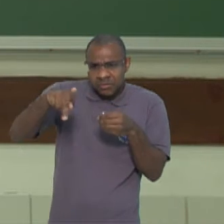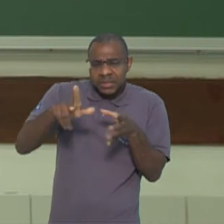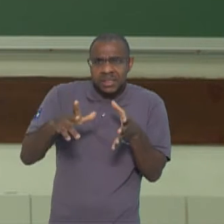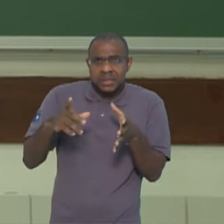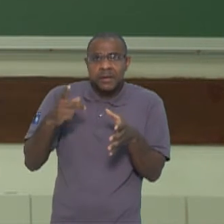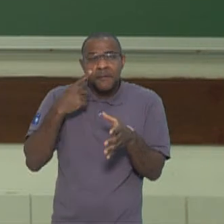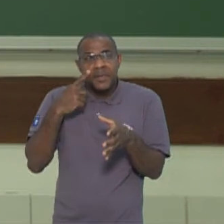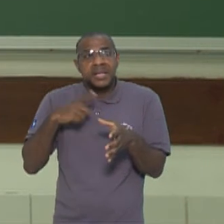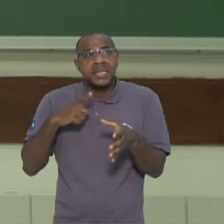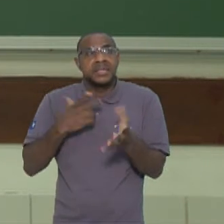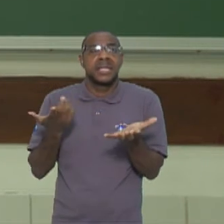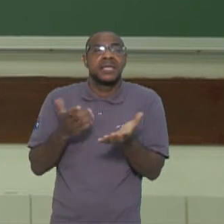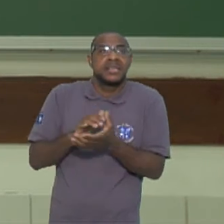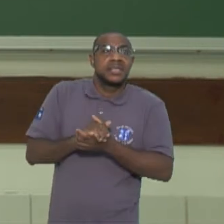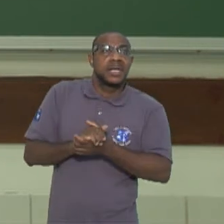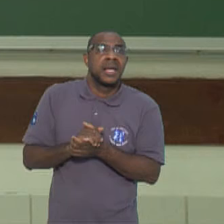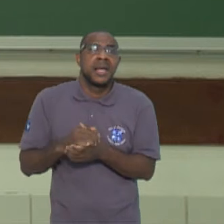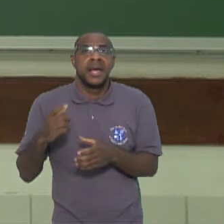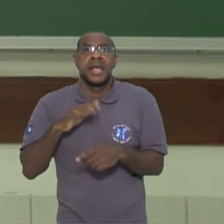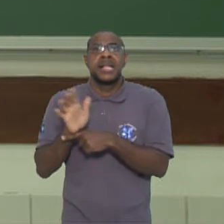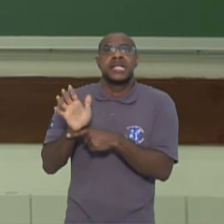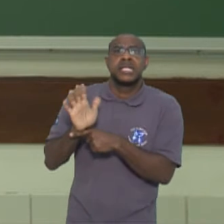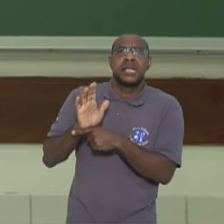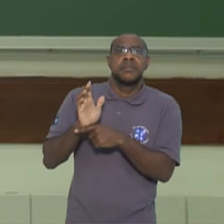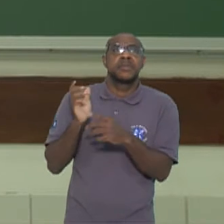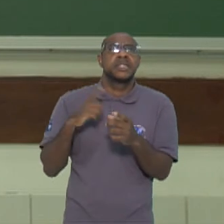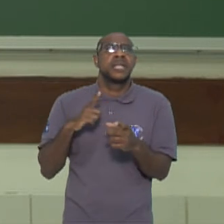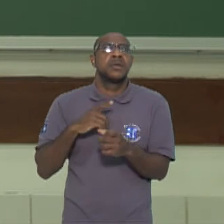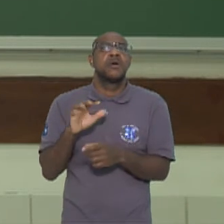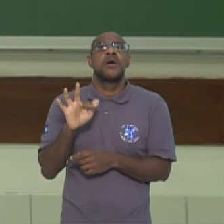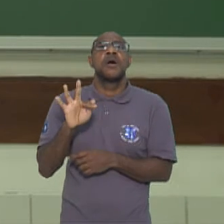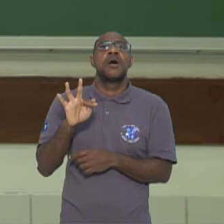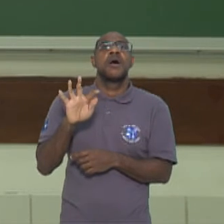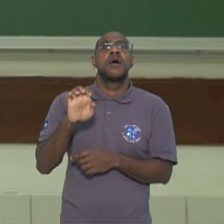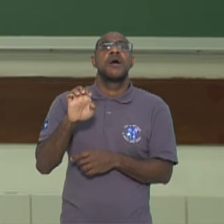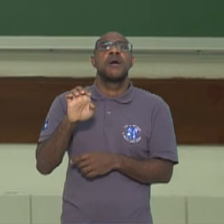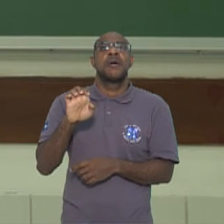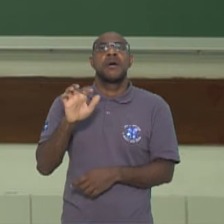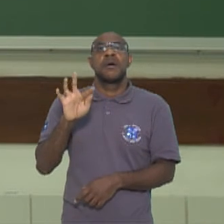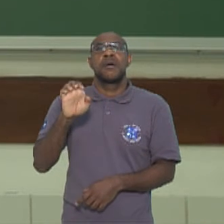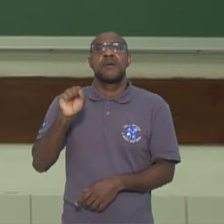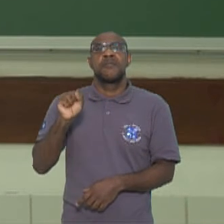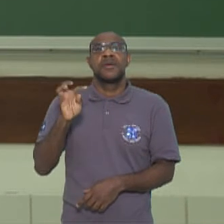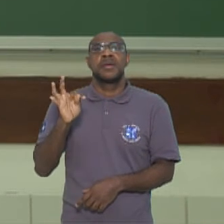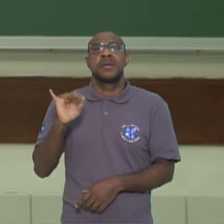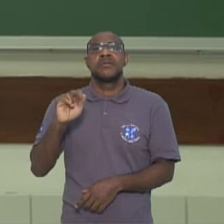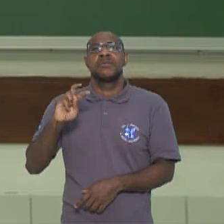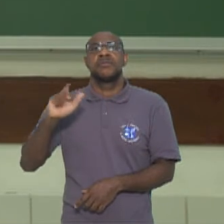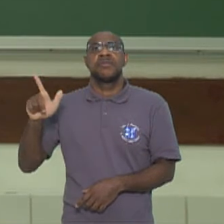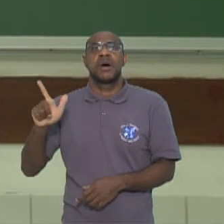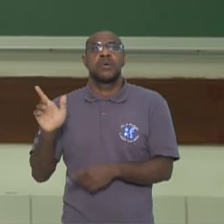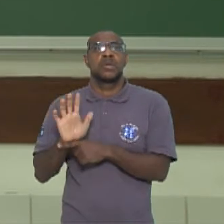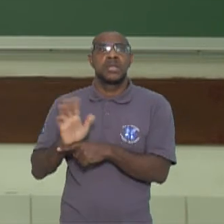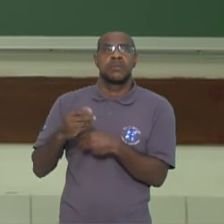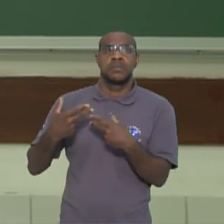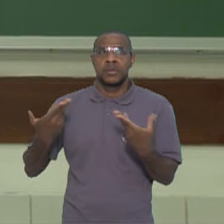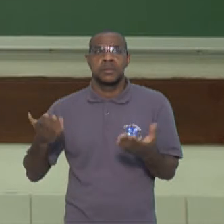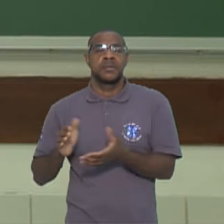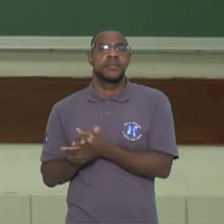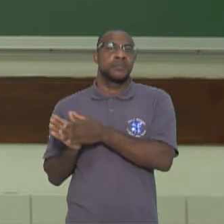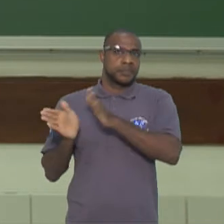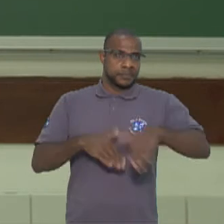porque você vai lá na sala de cinema, em vez de assistir um, você assiste vários, só que em tempo reduzido. Então, já vamos fazer a